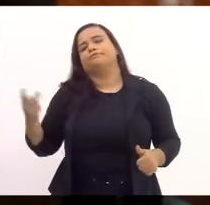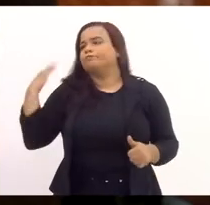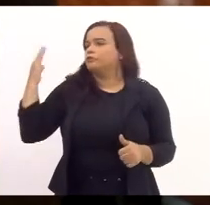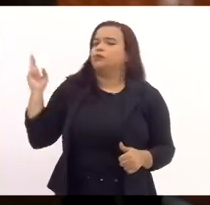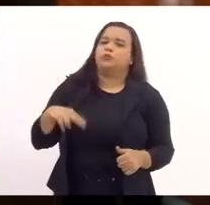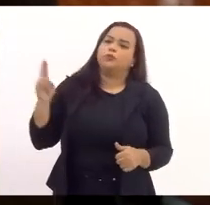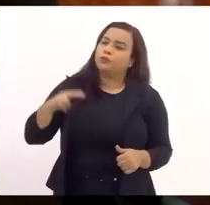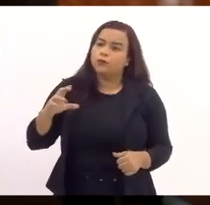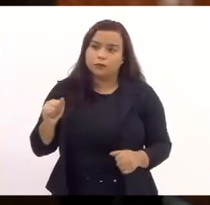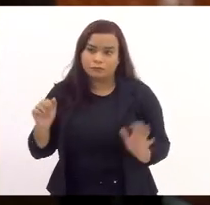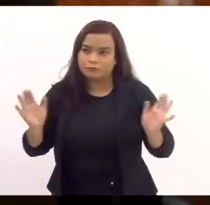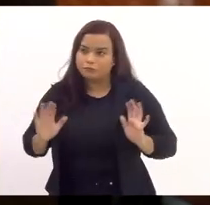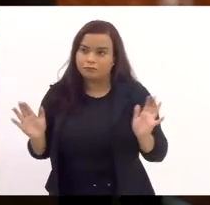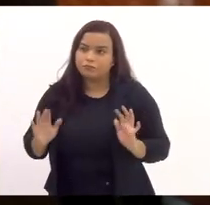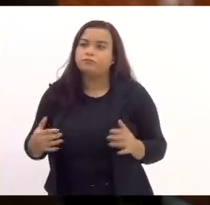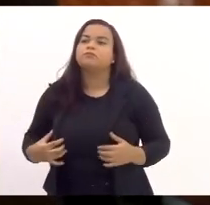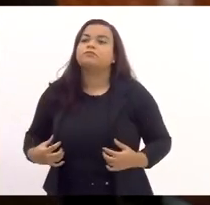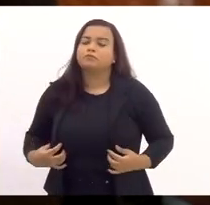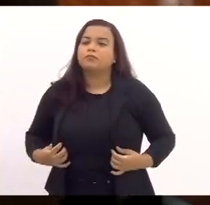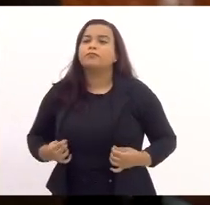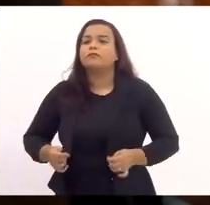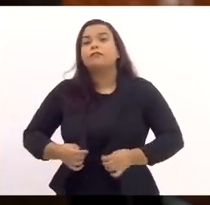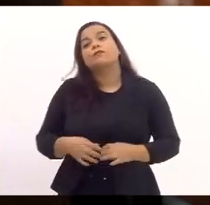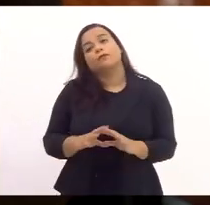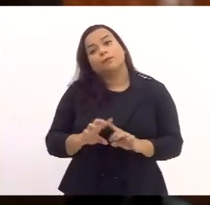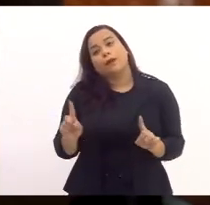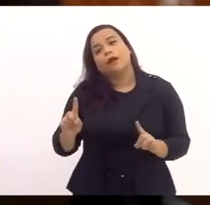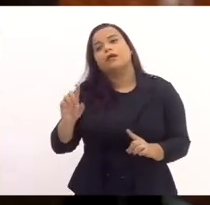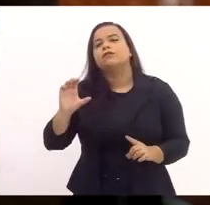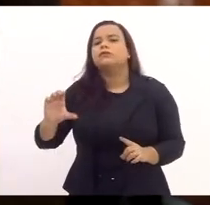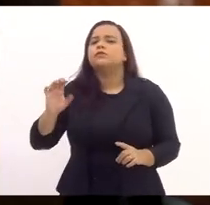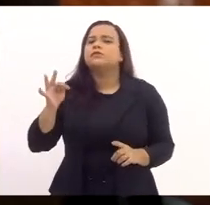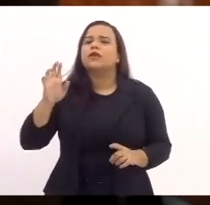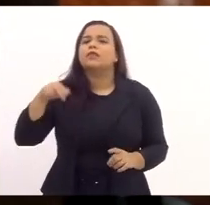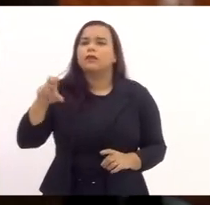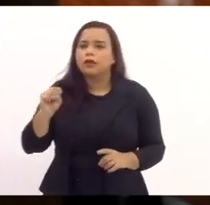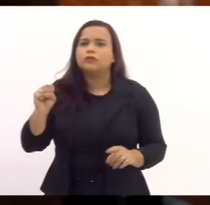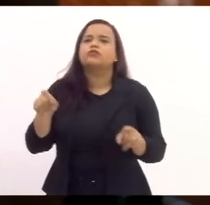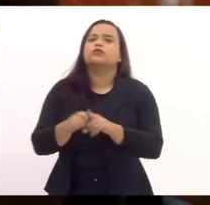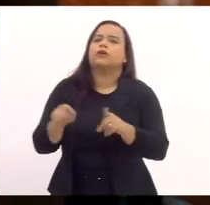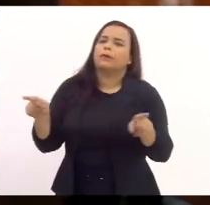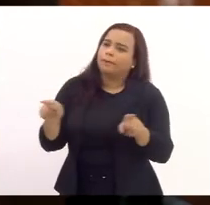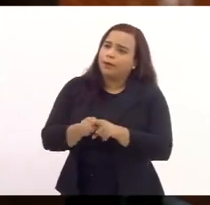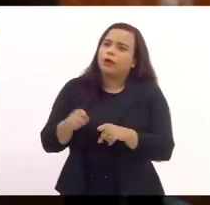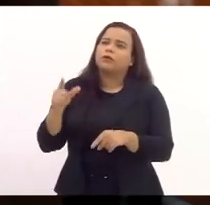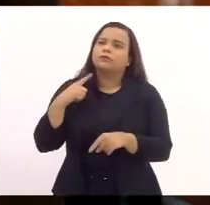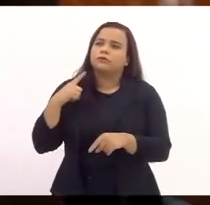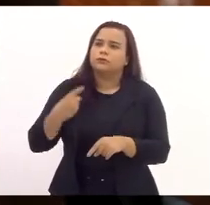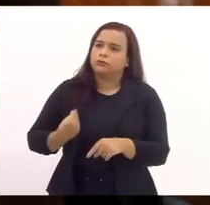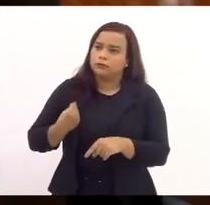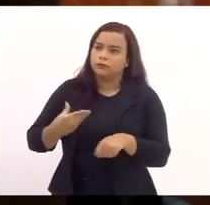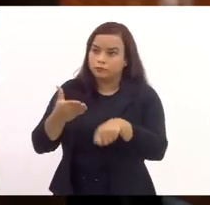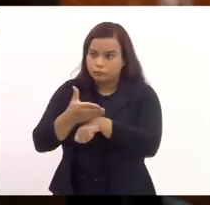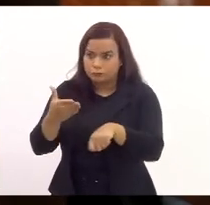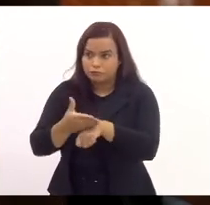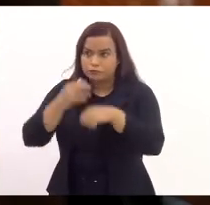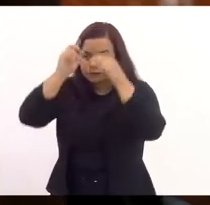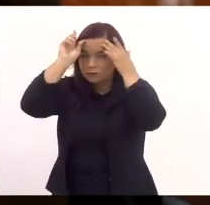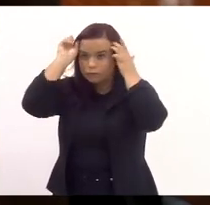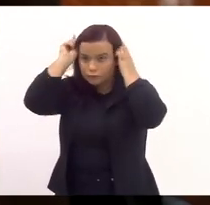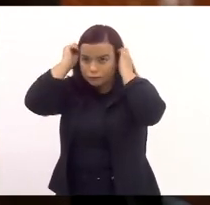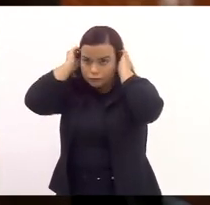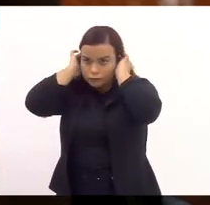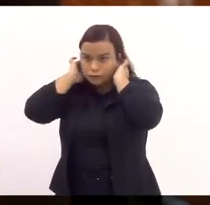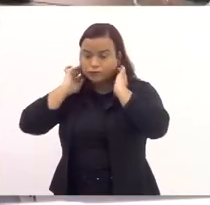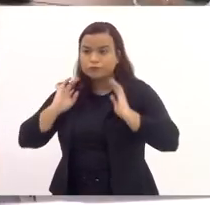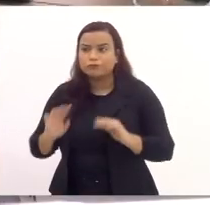é bom deixar claro que a CETRANS, através da Central Logística, está no dia a dia da nossa fiscalização com a Central, com a agência. Eu entendi. Vossa